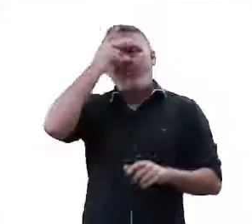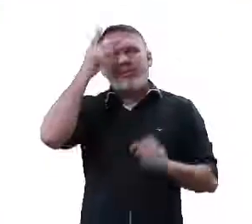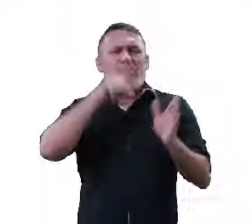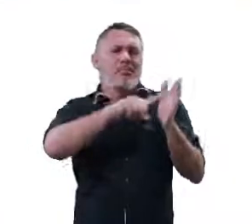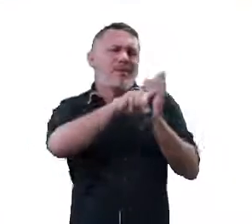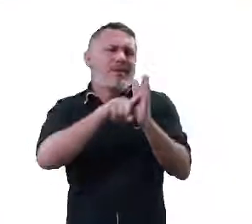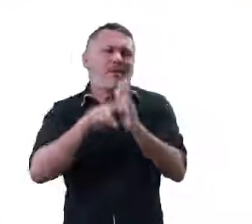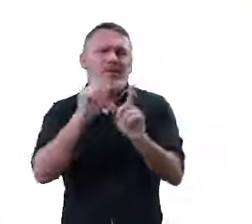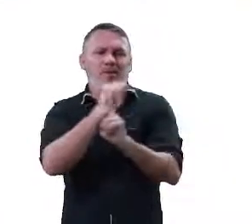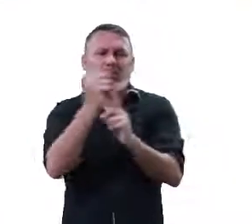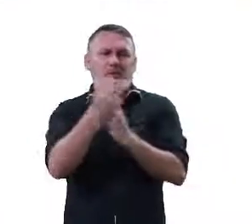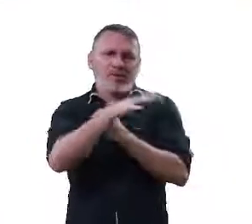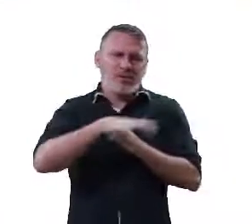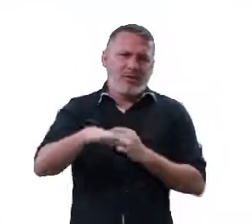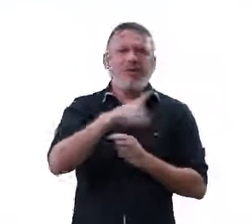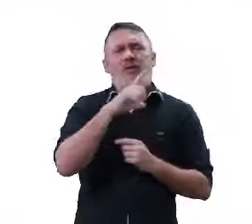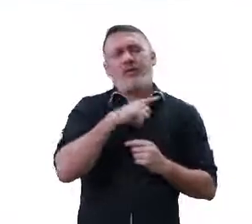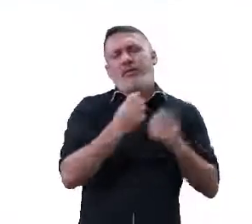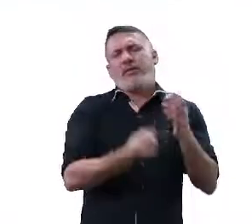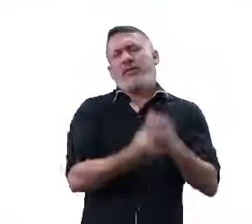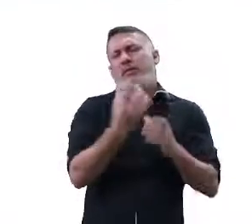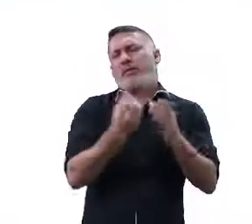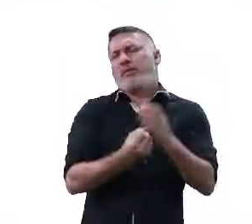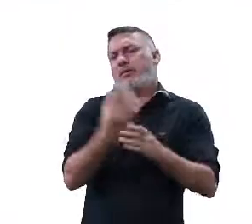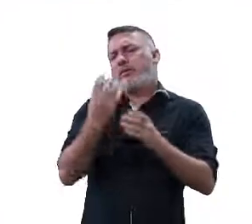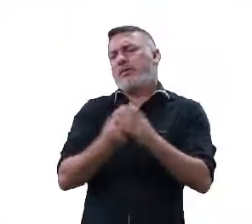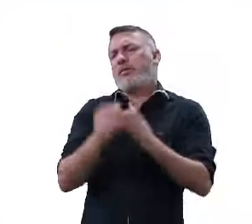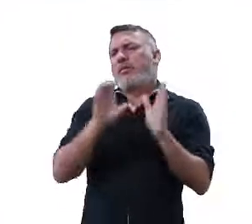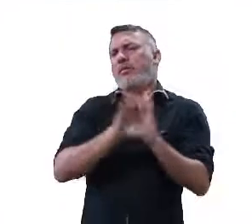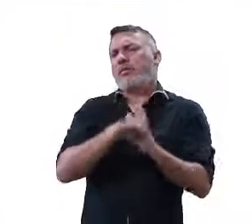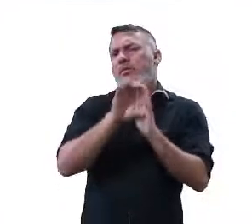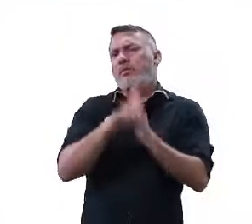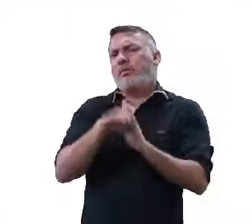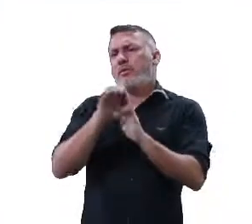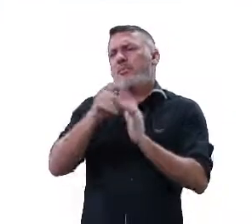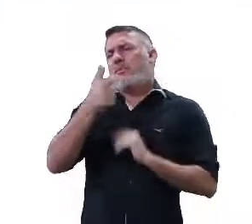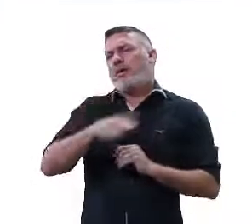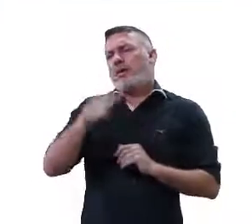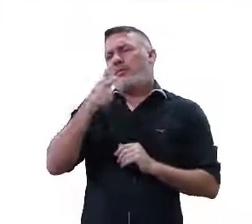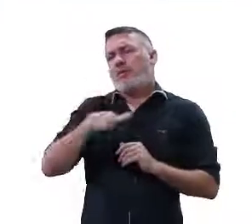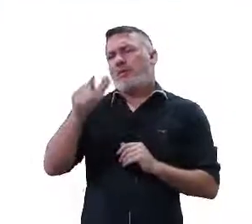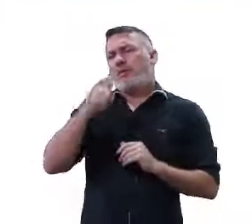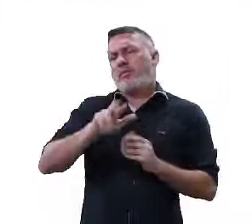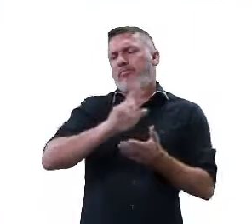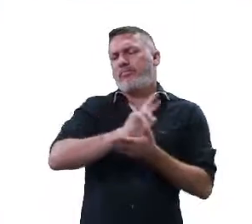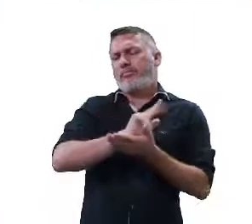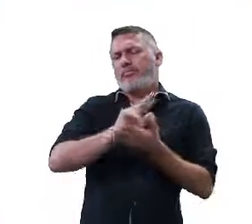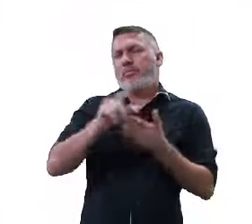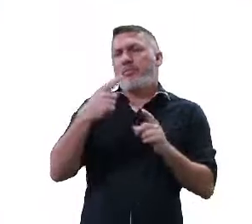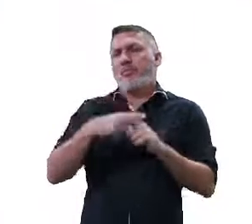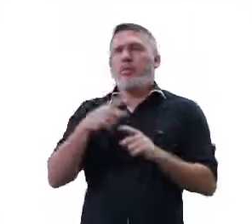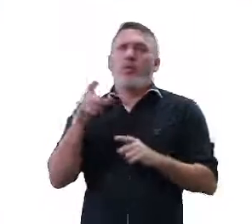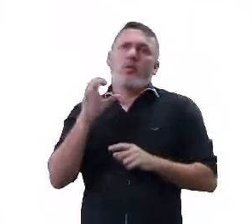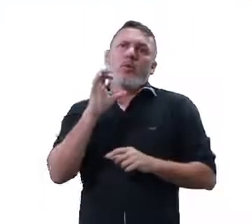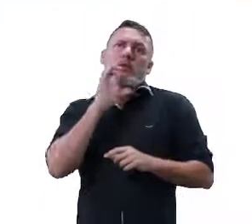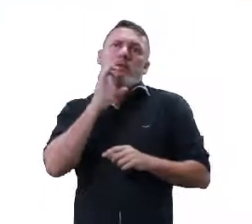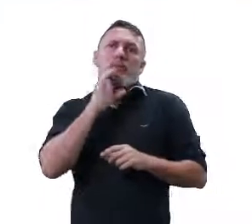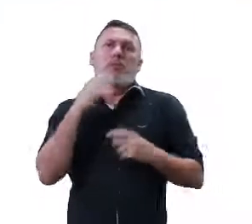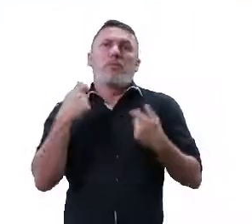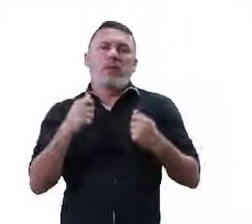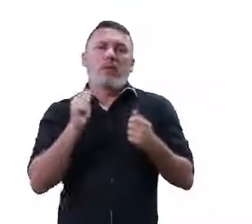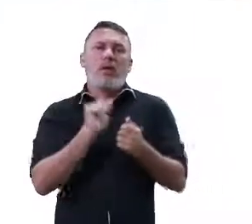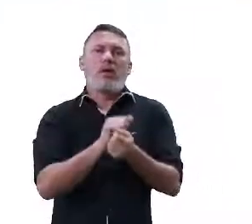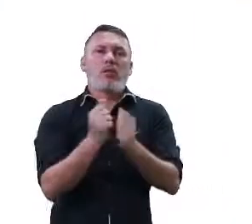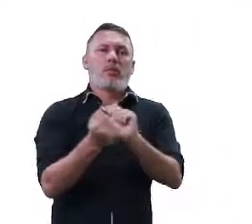desenvolverão diferentes conceitos ao longo do tempo, até para poder adaptar a sua ciência, o seu conhecimento, ao